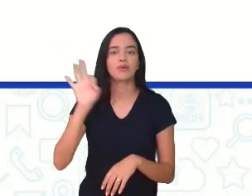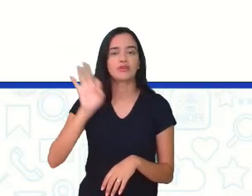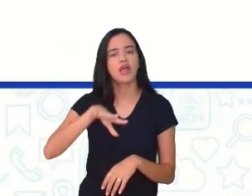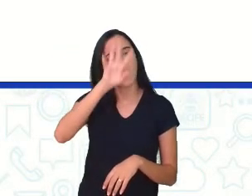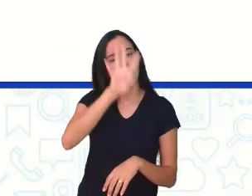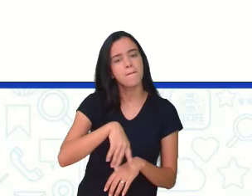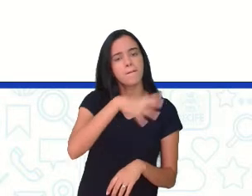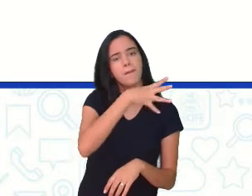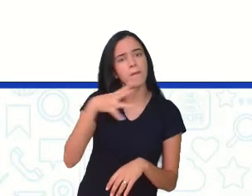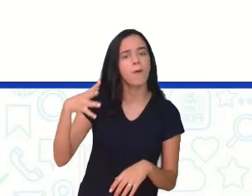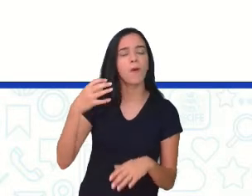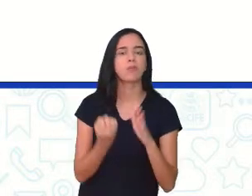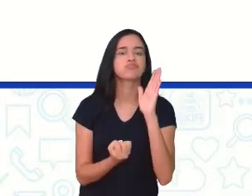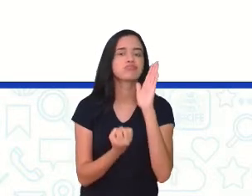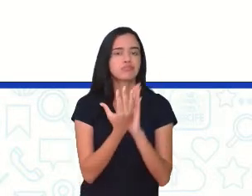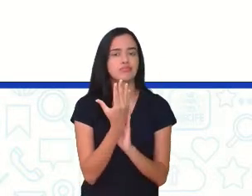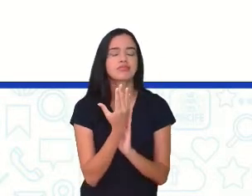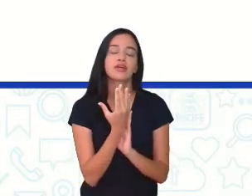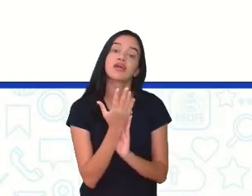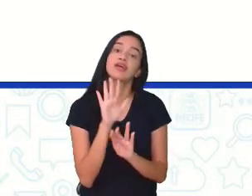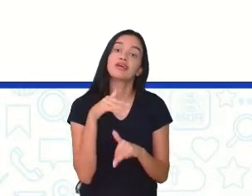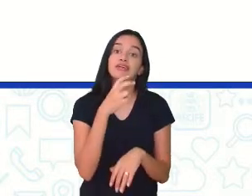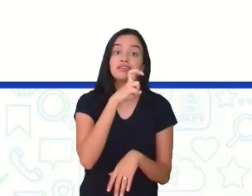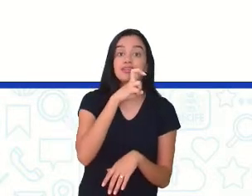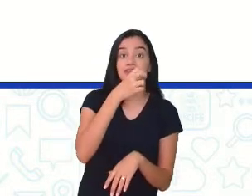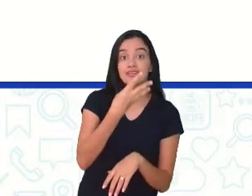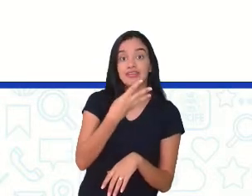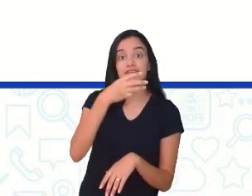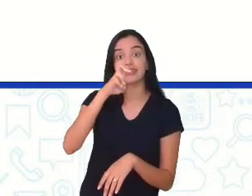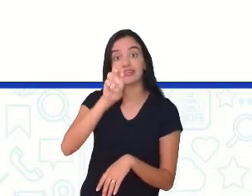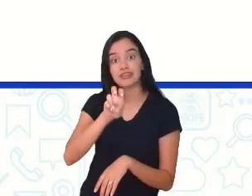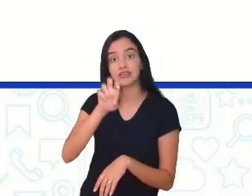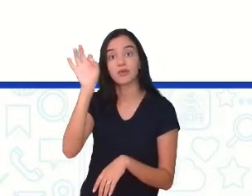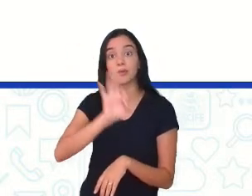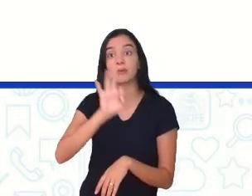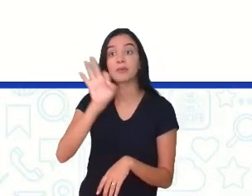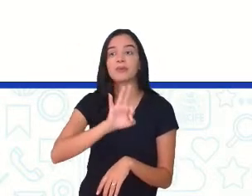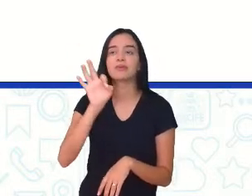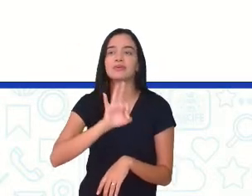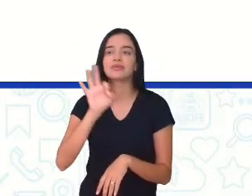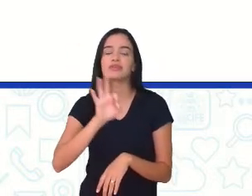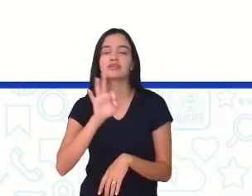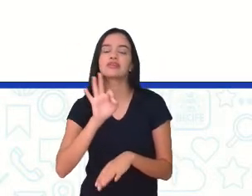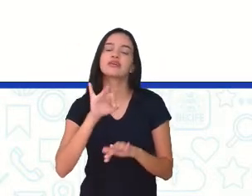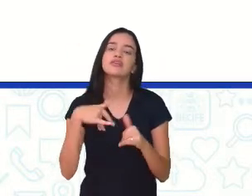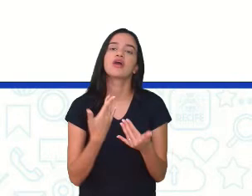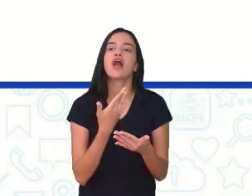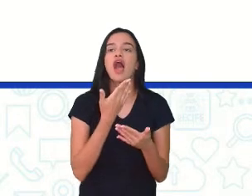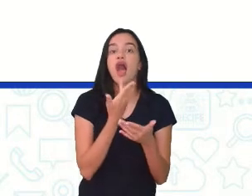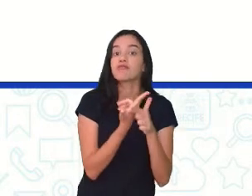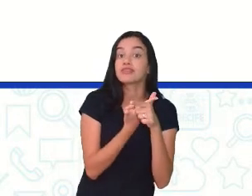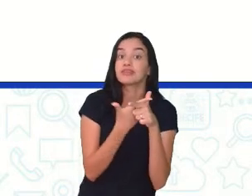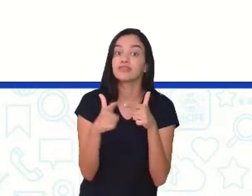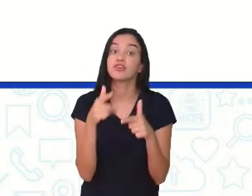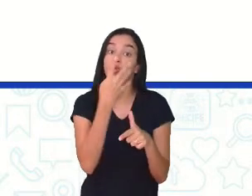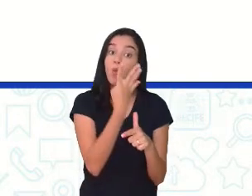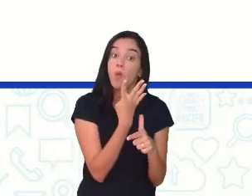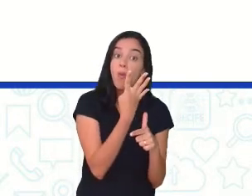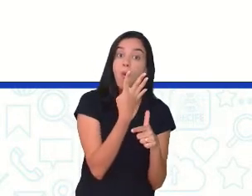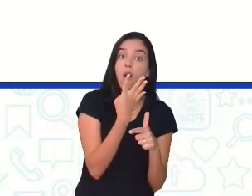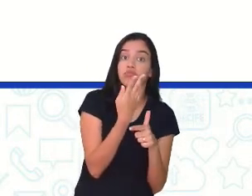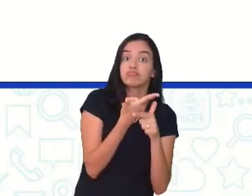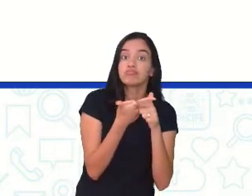tá? 35% dos alunos preferem manga. Melancia, aí você divide ó, o 4 pelo